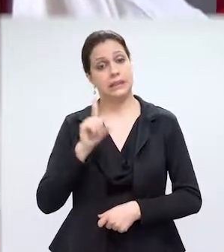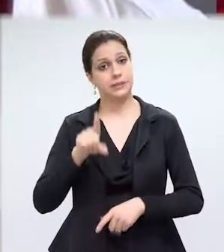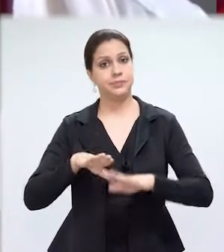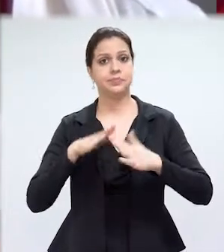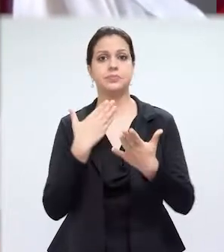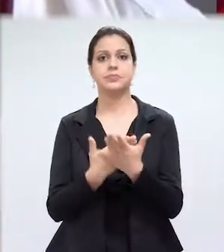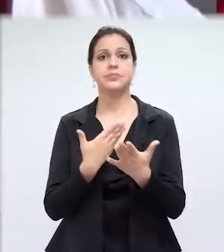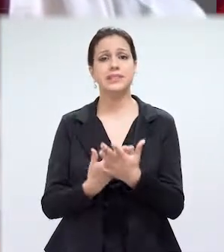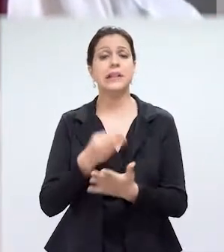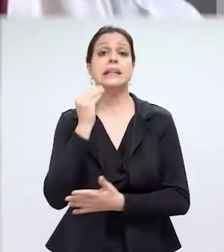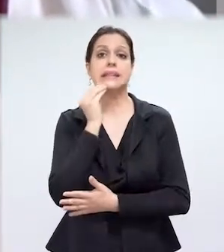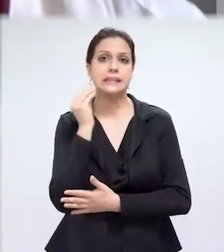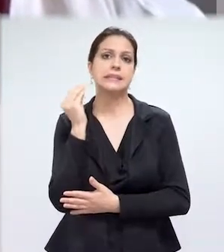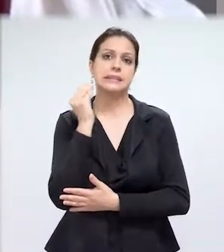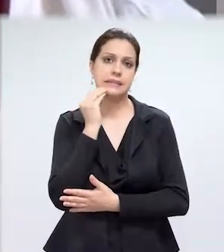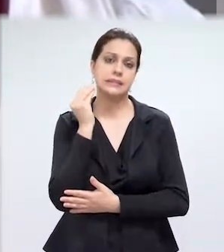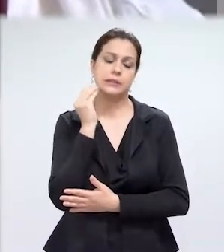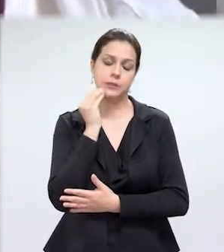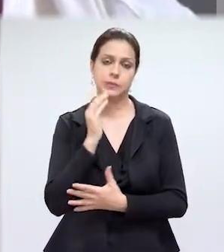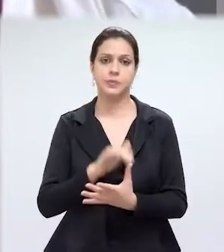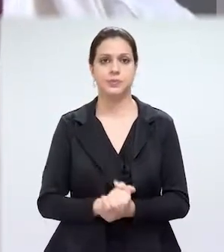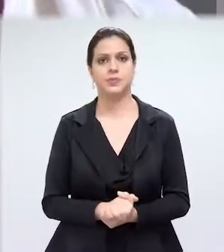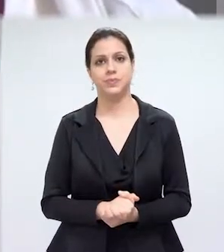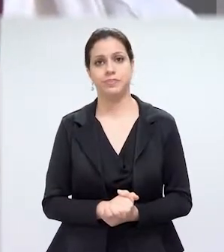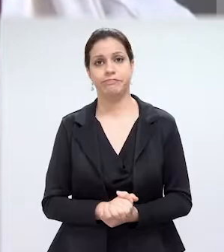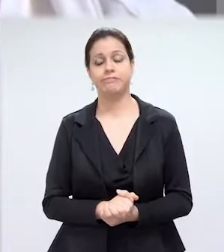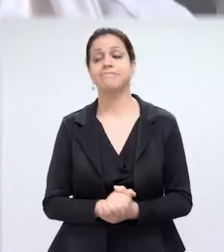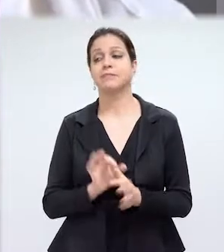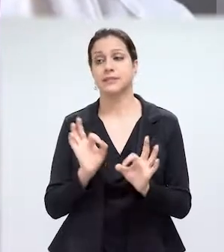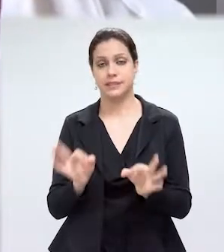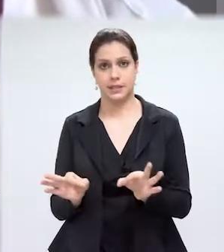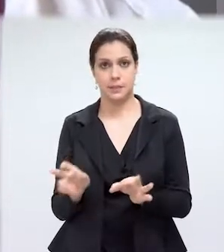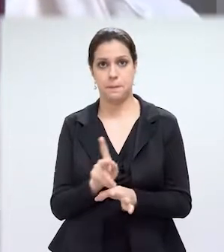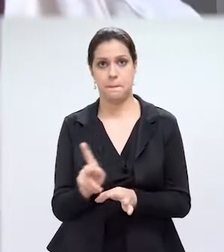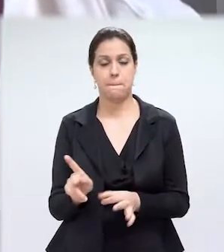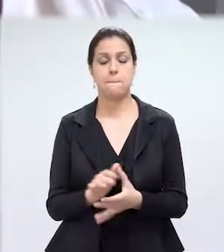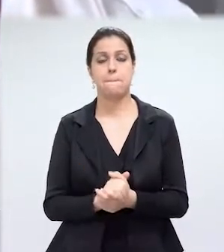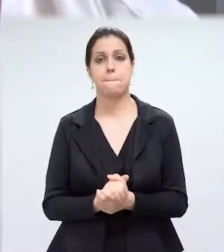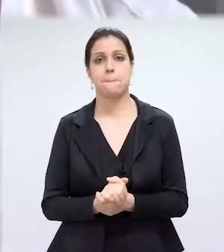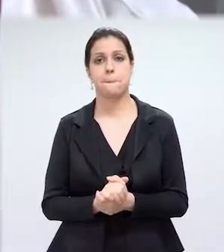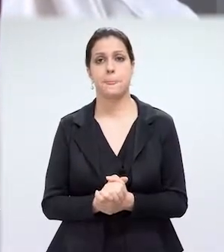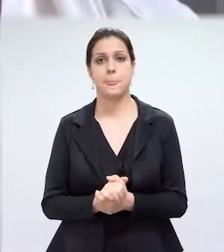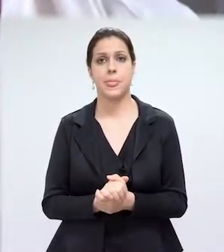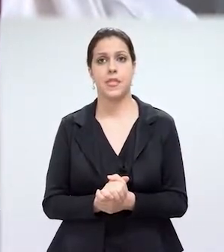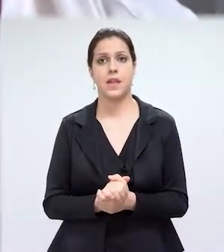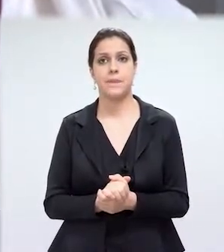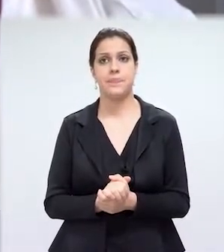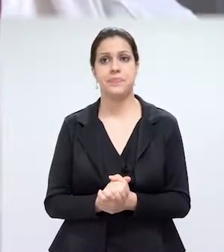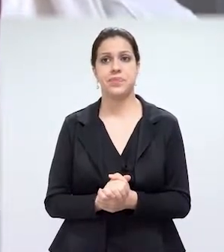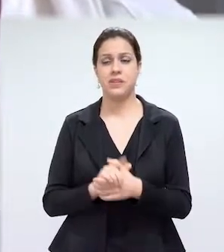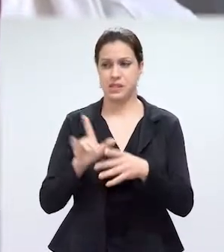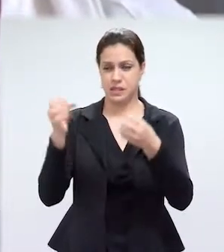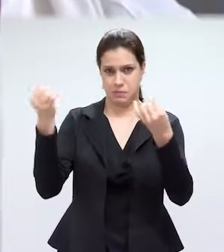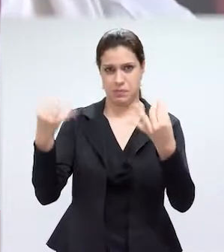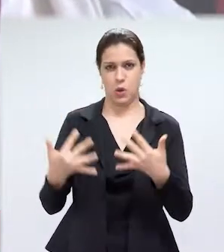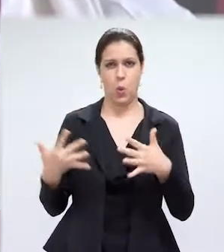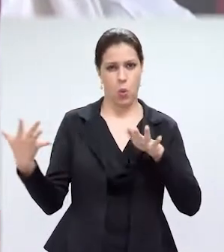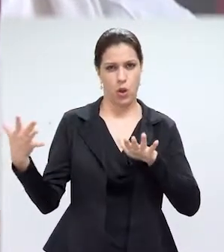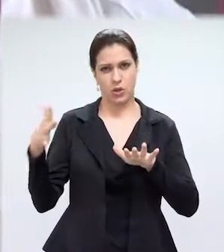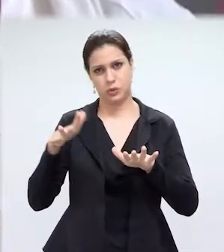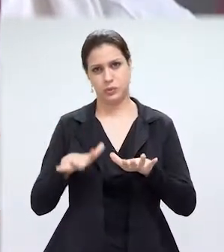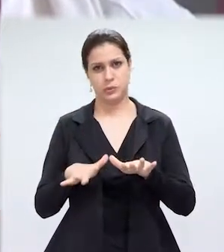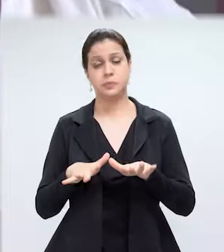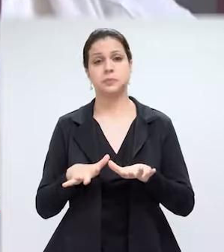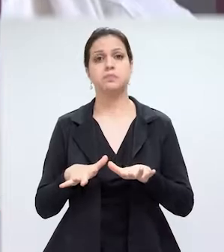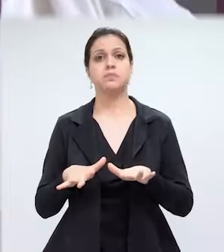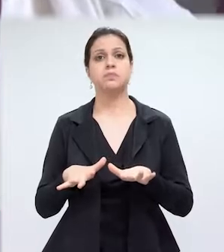dele, né? E eu acho que é isso que as escolas têm tentado fazer. Certo, professor. E falando agora até sobre